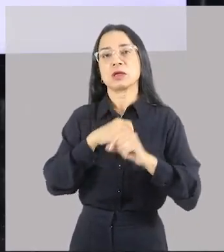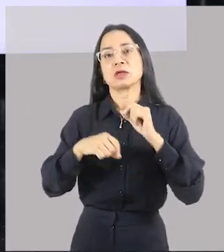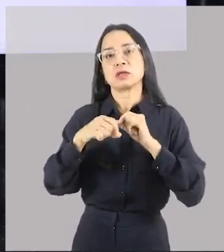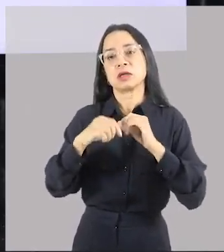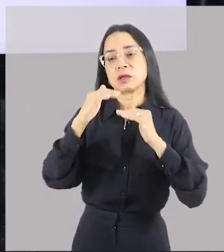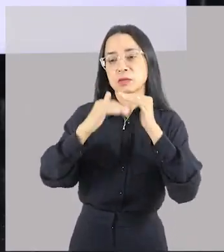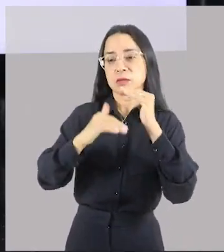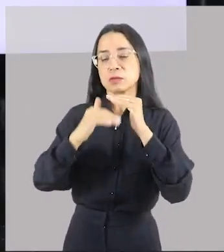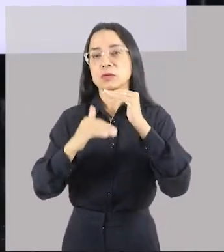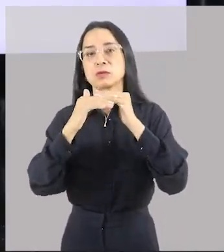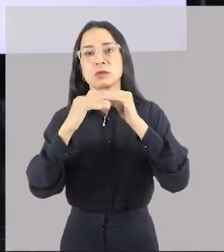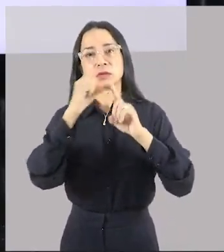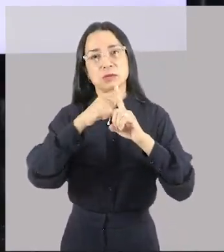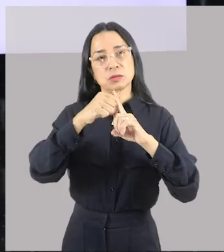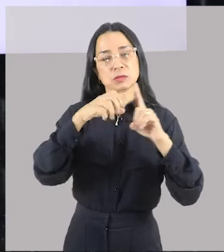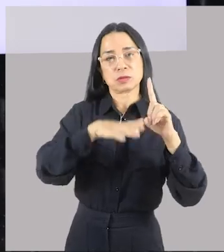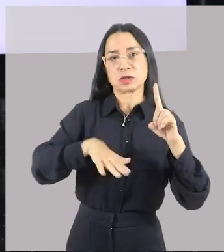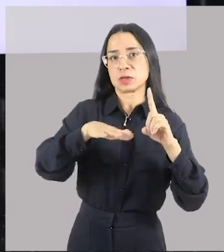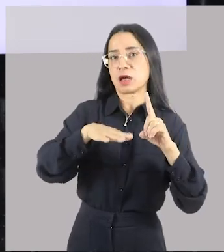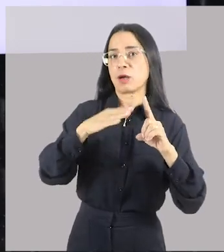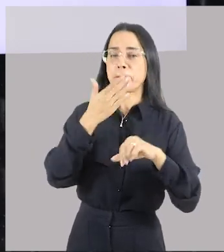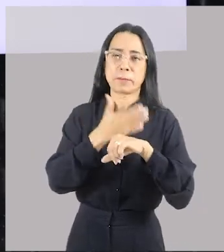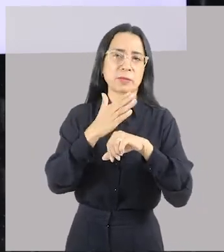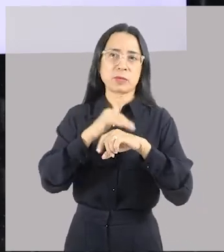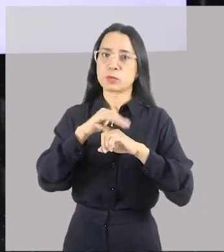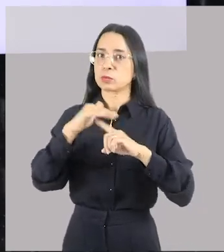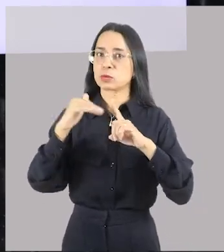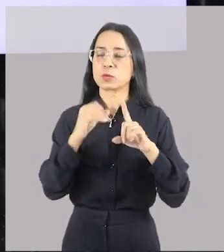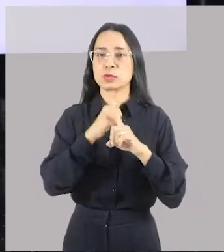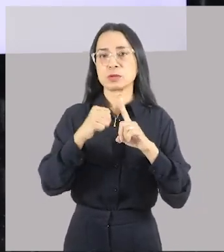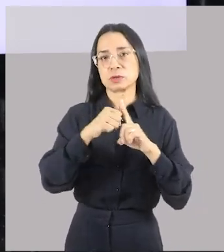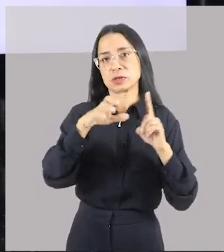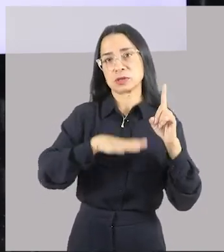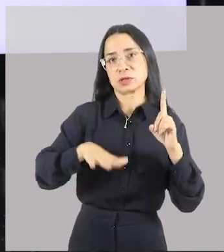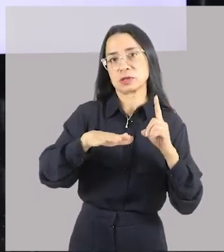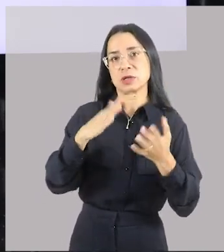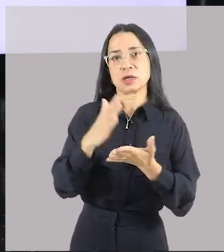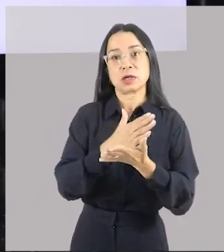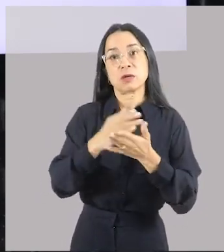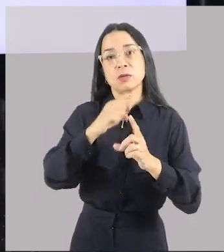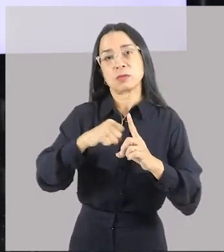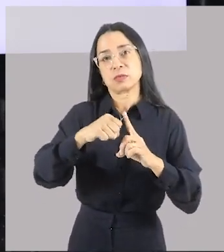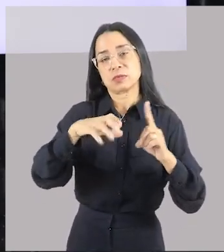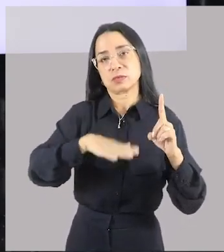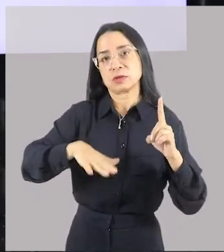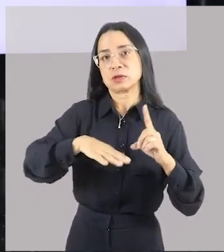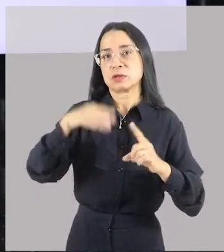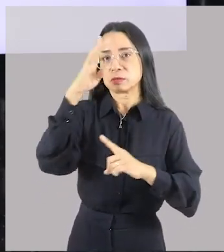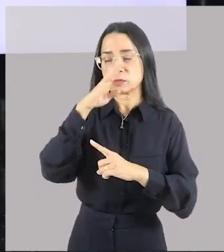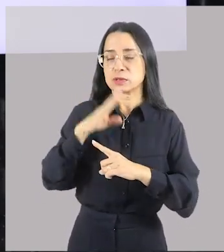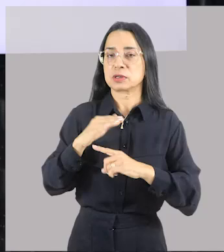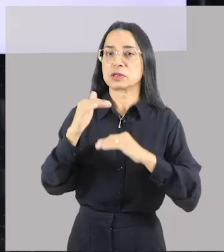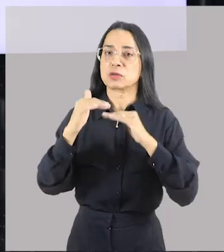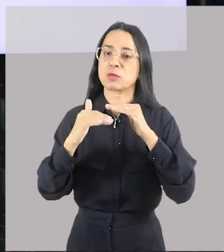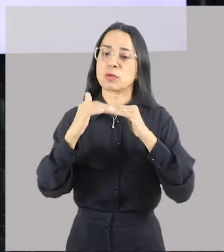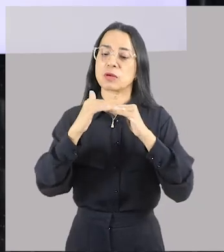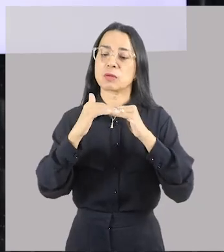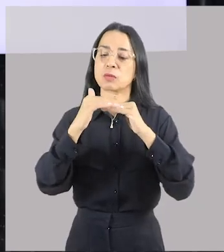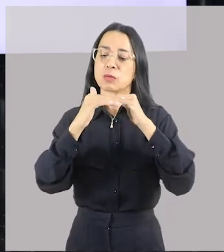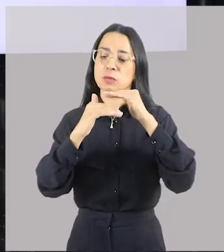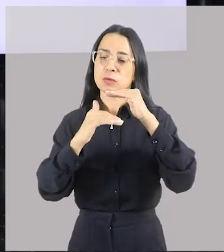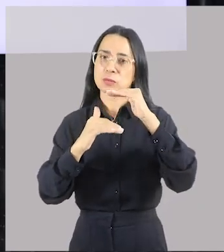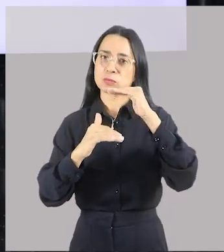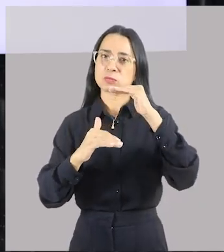em praticamente todas as sociedades. A questão é que em algumas sociedades, como o Brasil, a desigualdade é muito